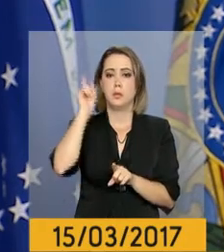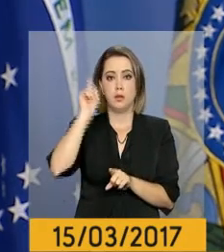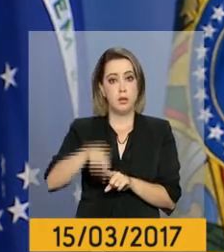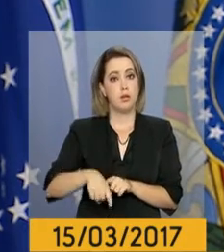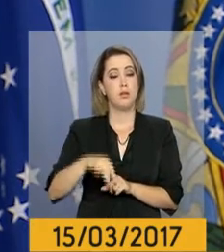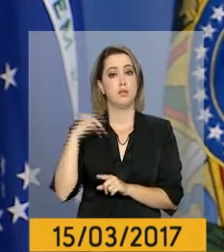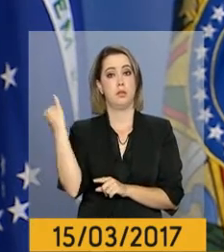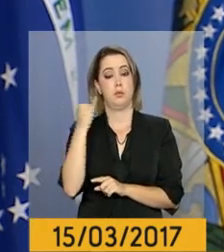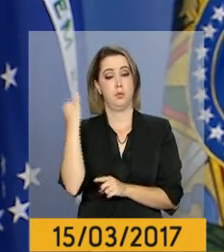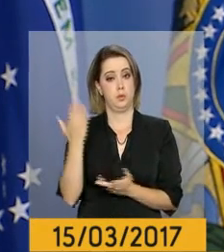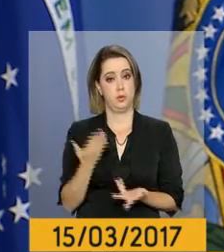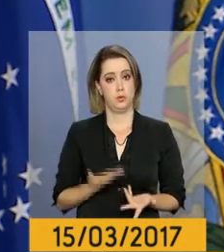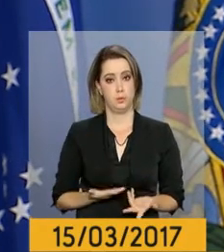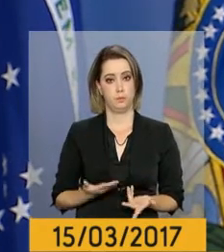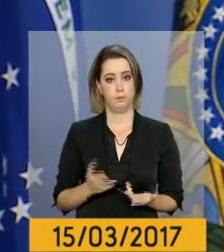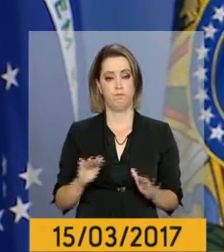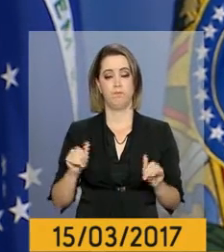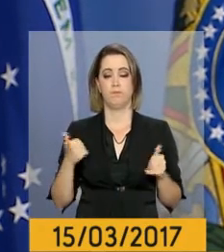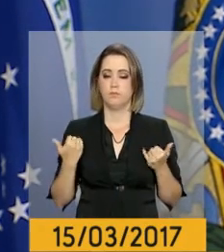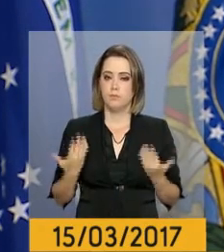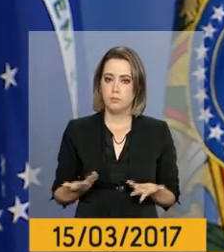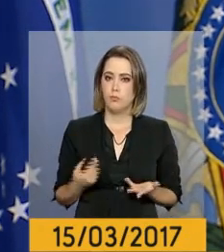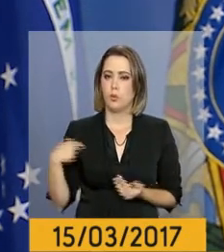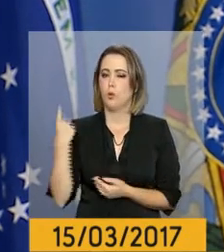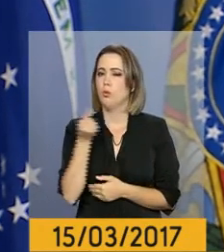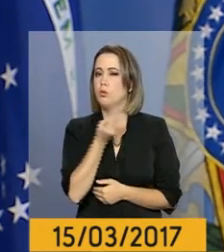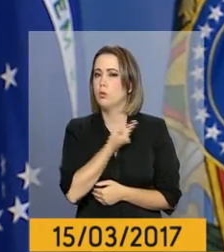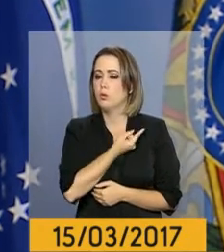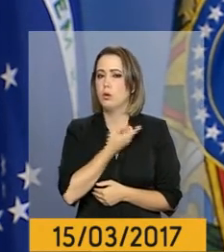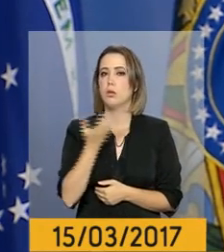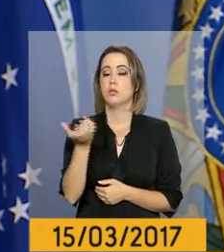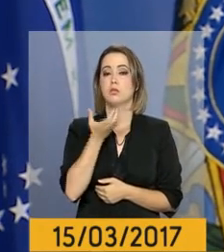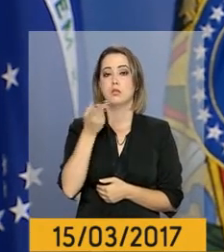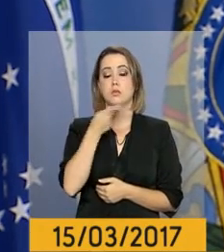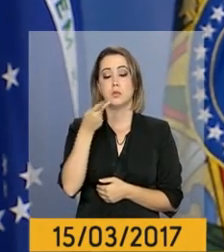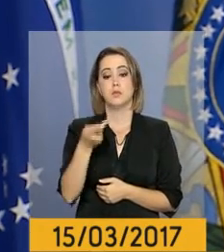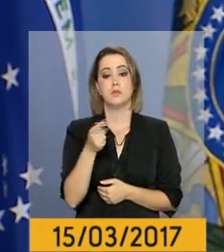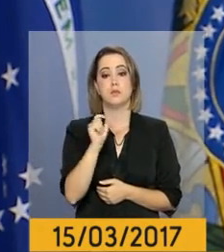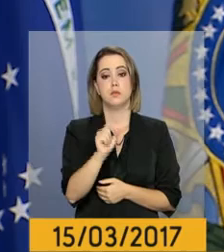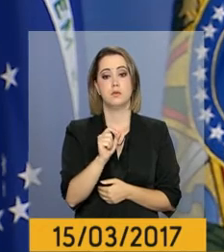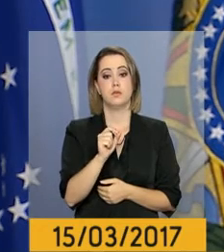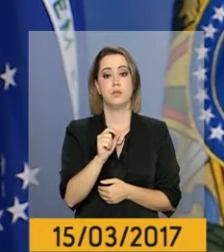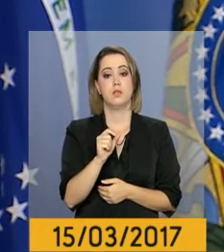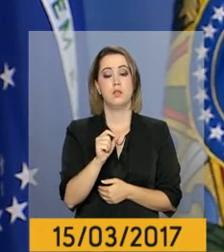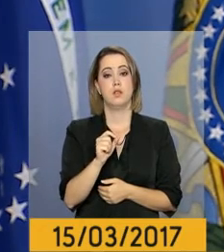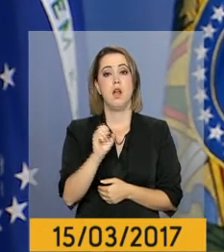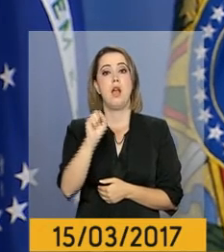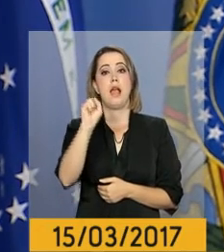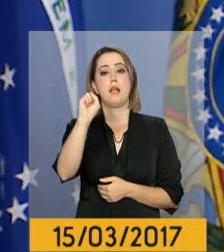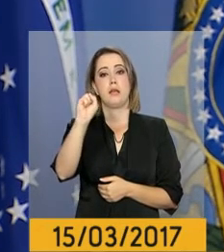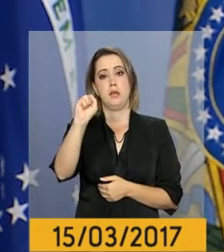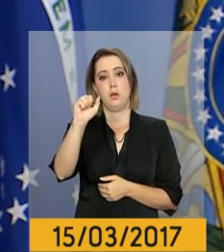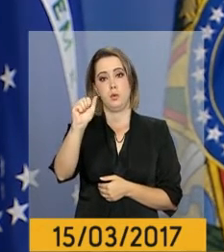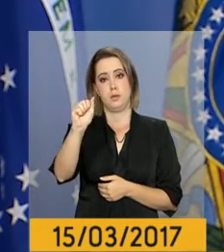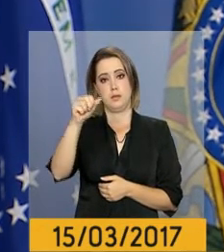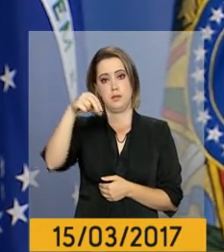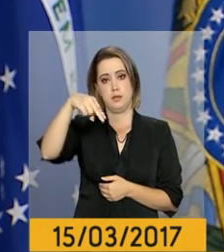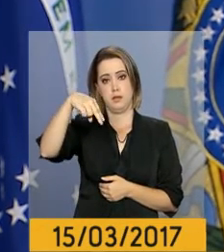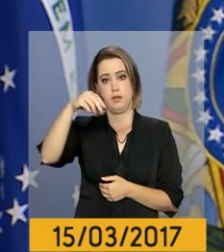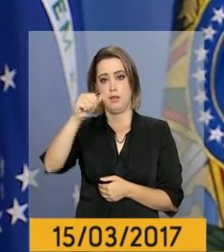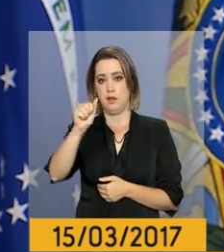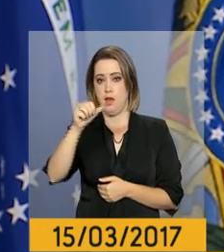auspicioso portanto nós queremos salientar que o saneamento também é uma área prioritária